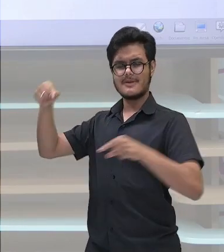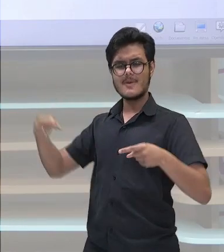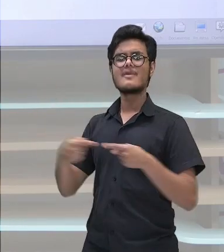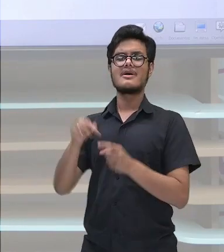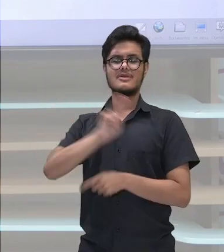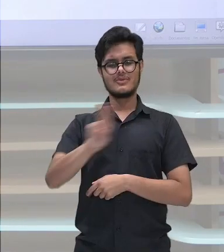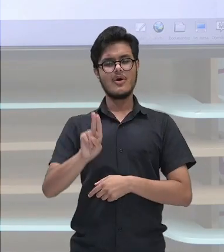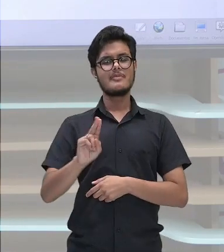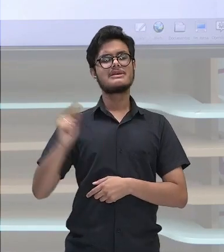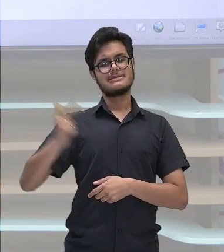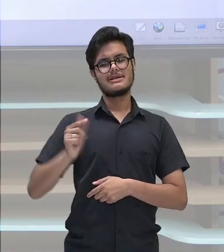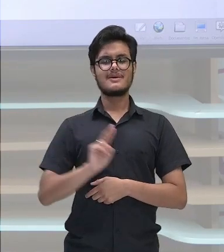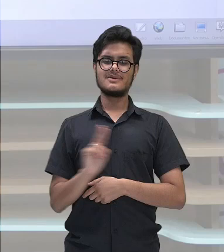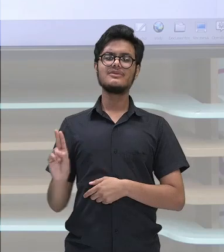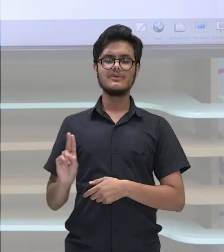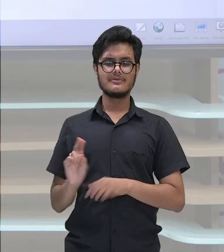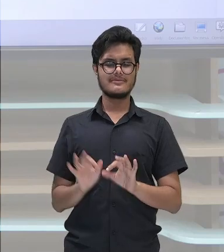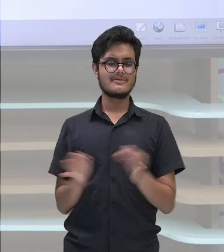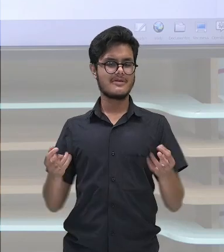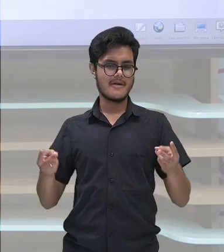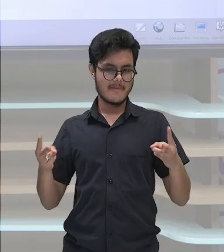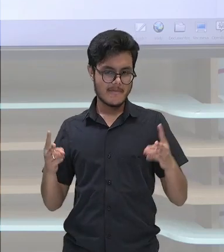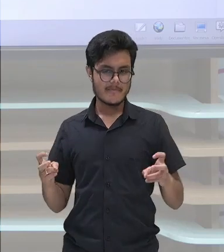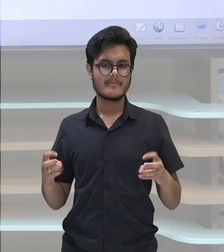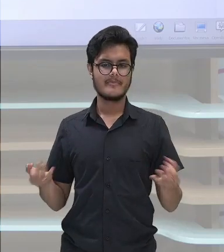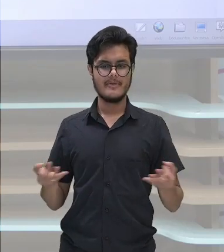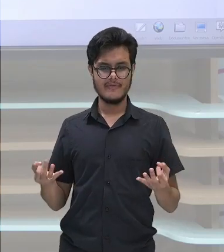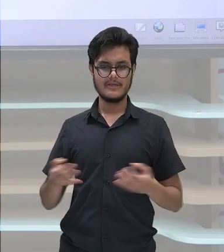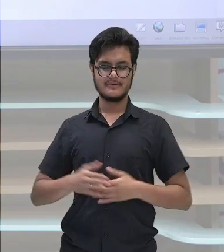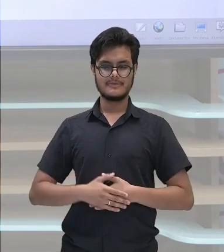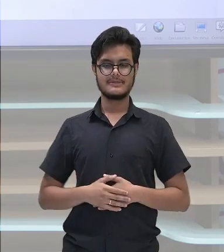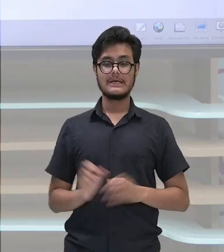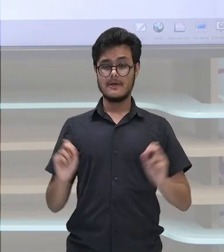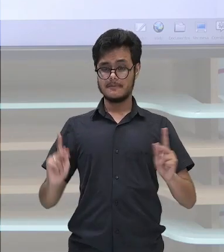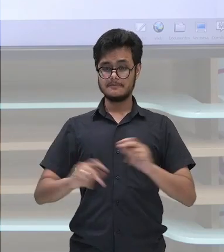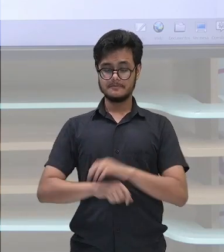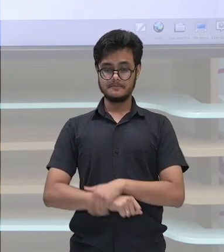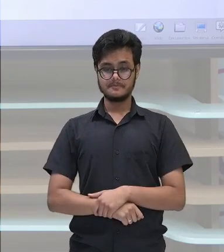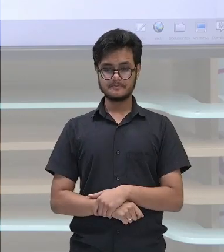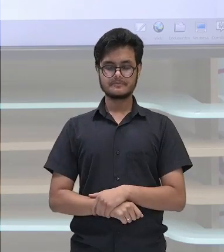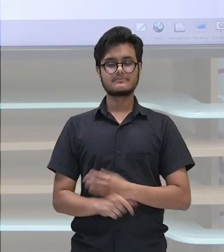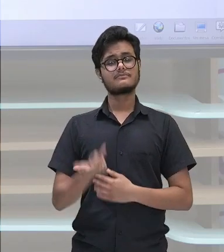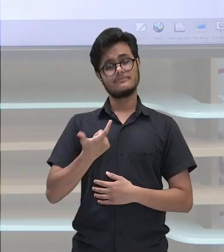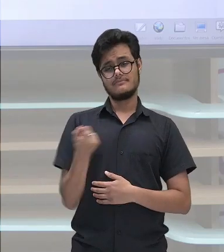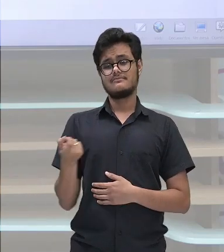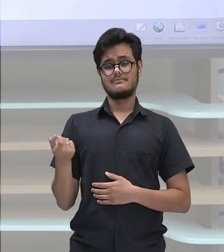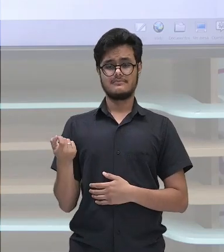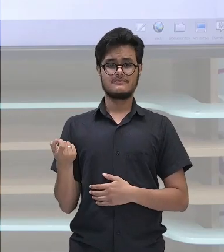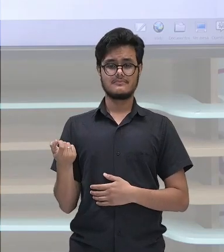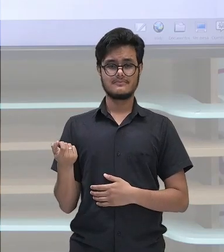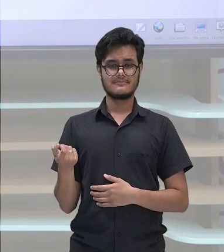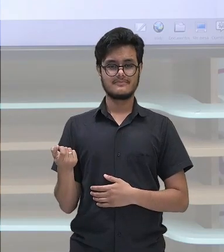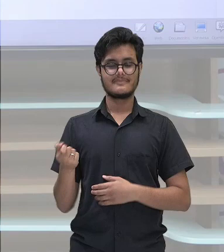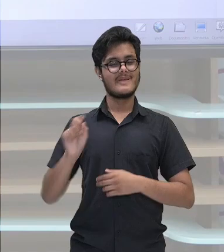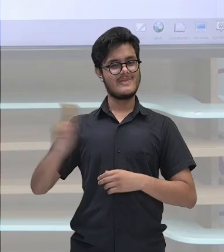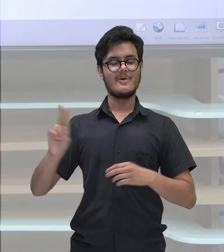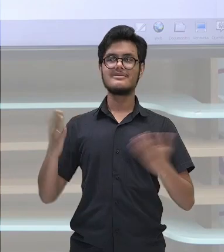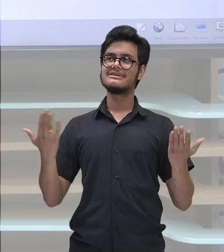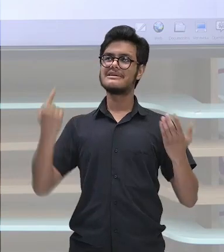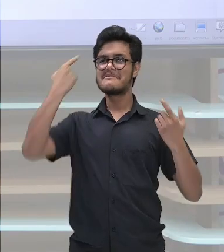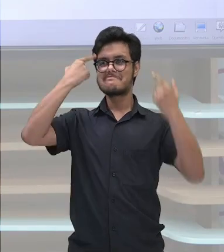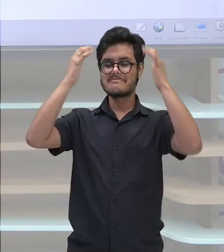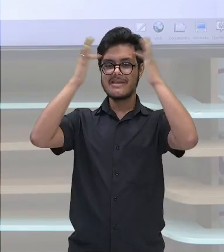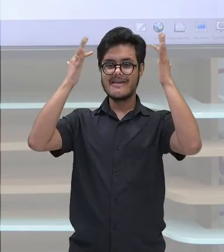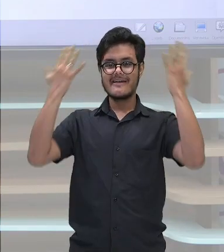aí esses 10 nomes e esses 20 sobrenomes Ok 200 no total é bastante né Já pensou se a gente